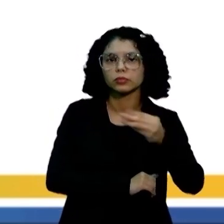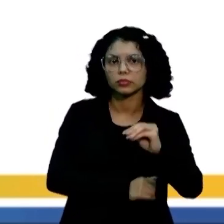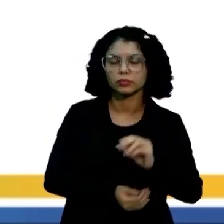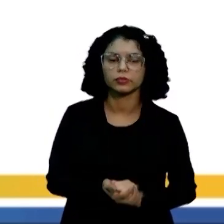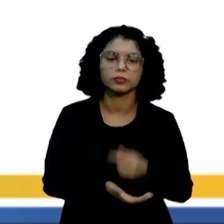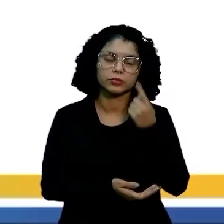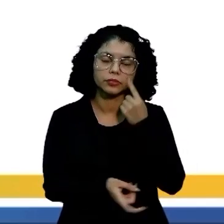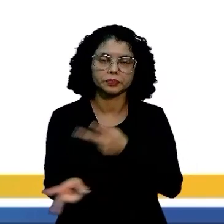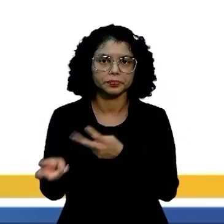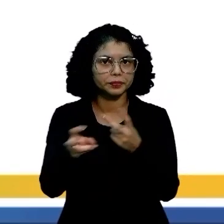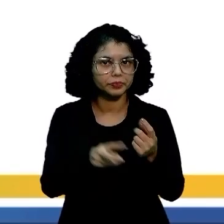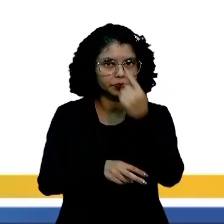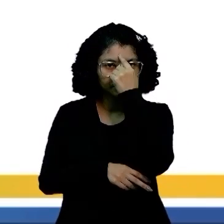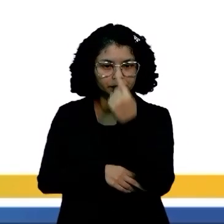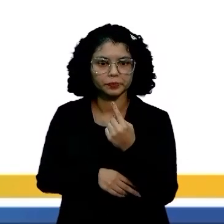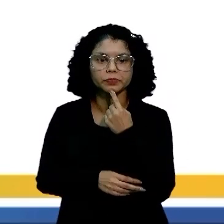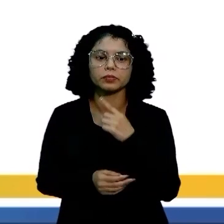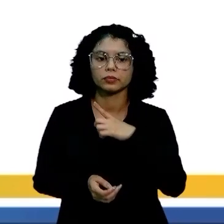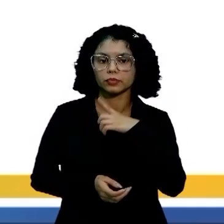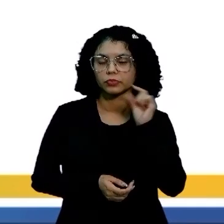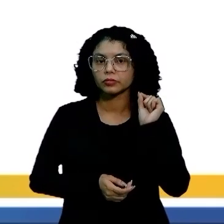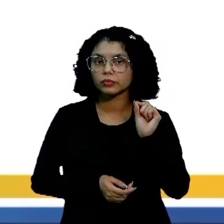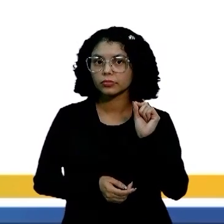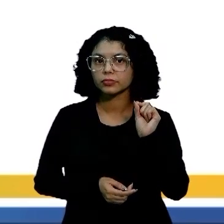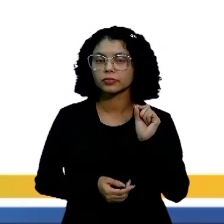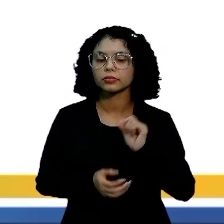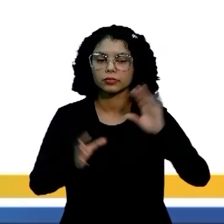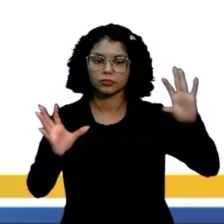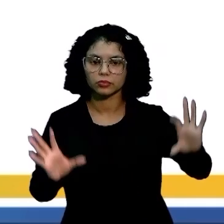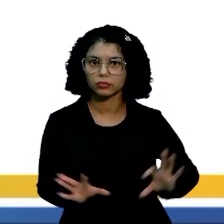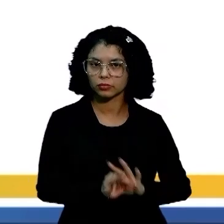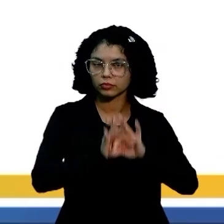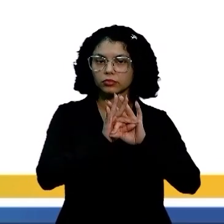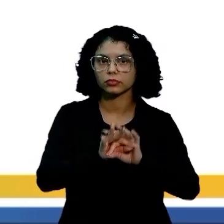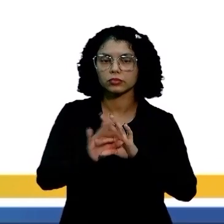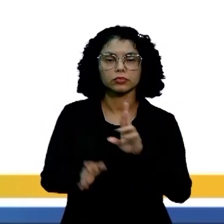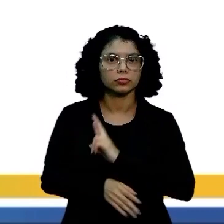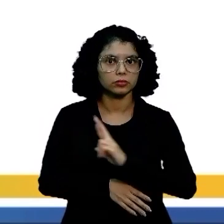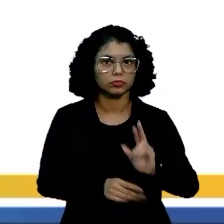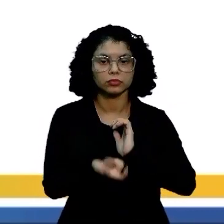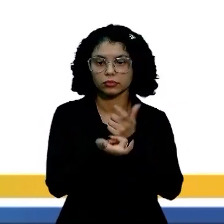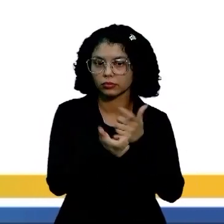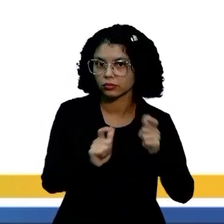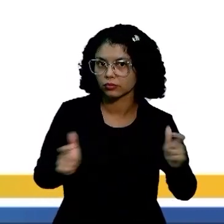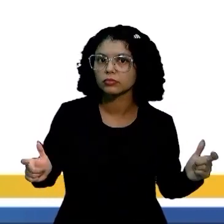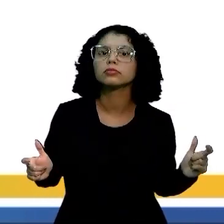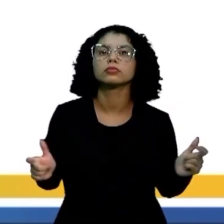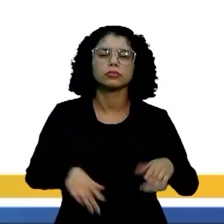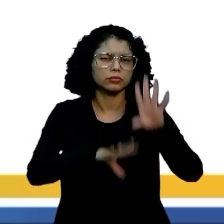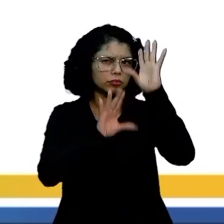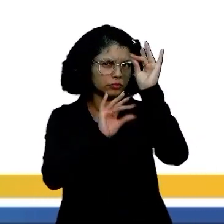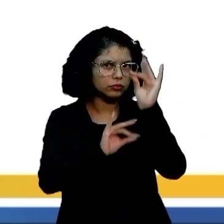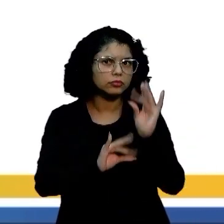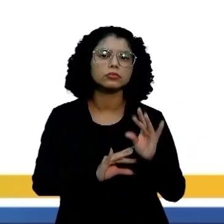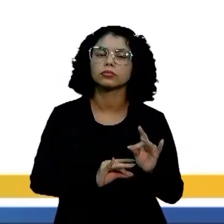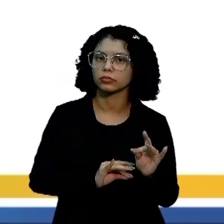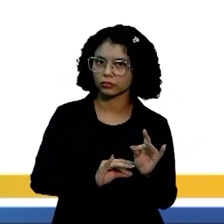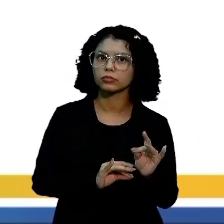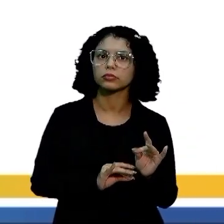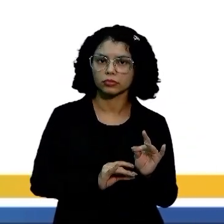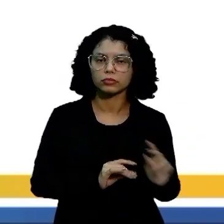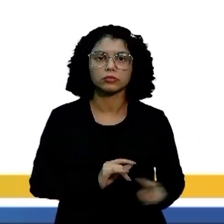Observa aí que nessa imagem nós temos uma ligação religiosa muito grande, os detalhes eles são